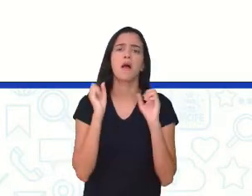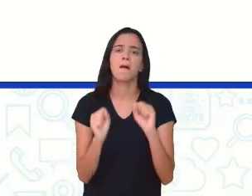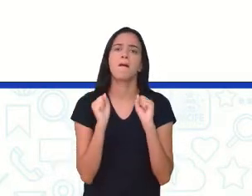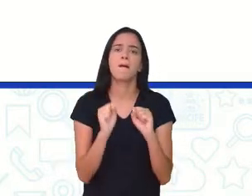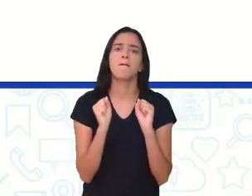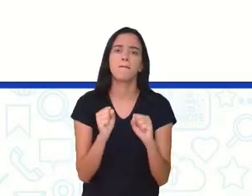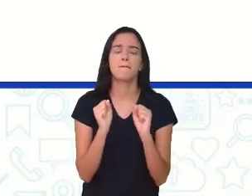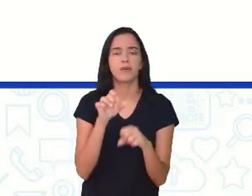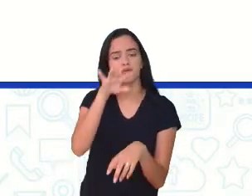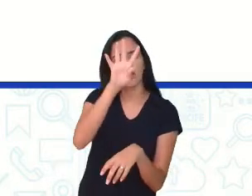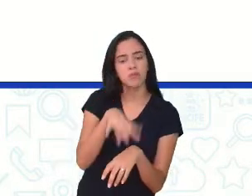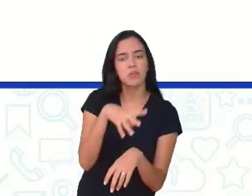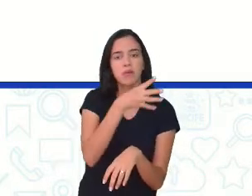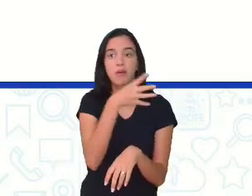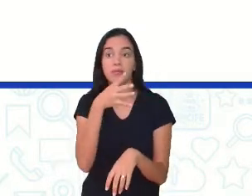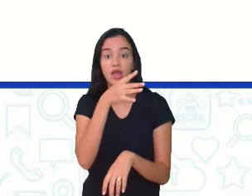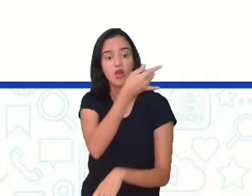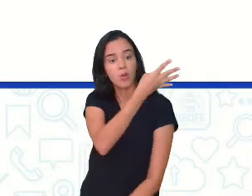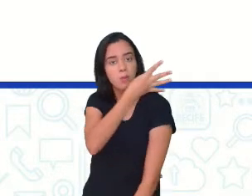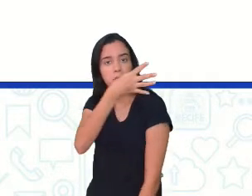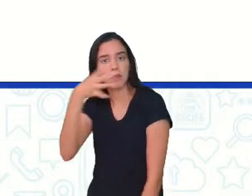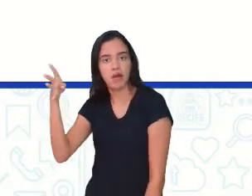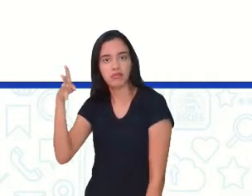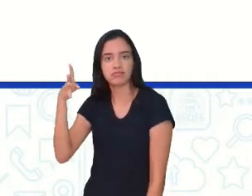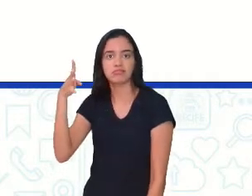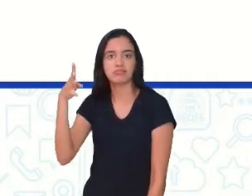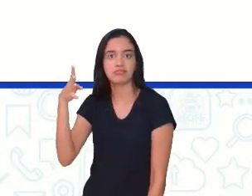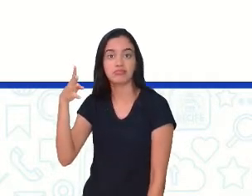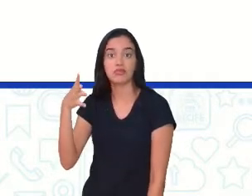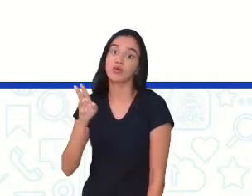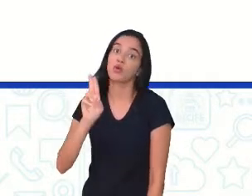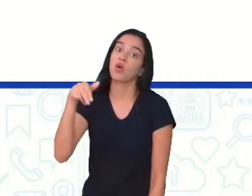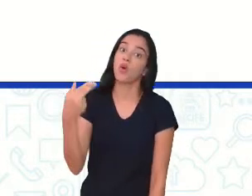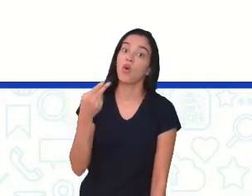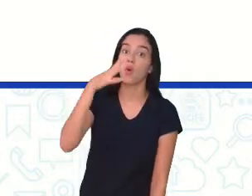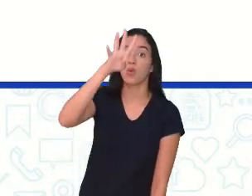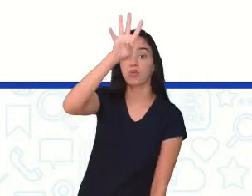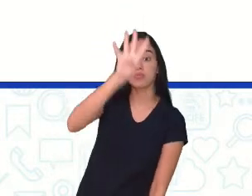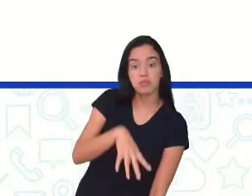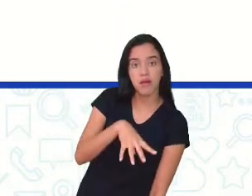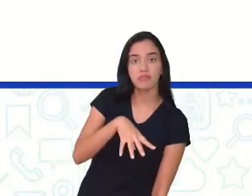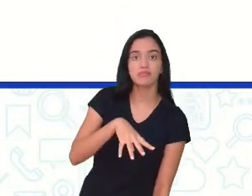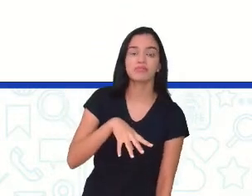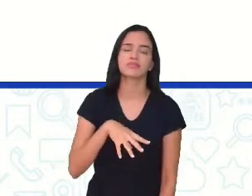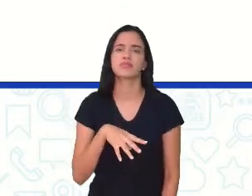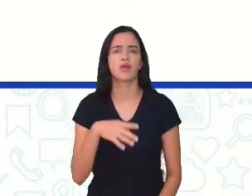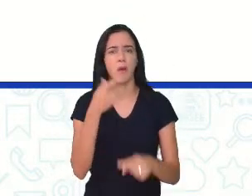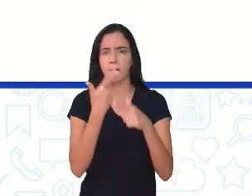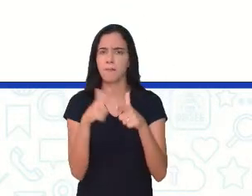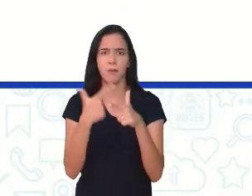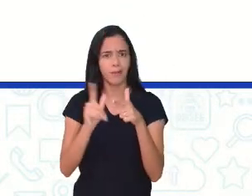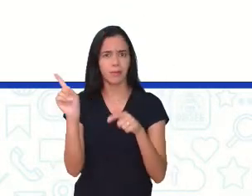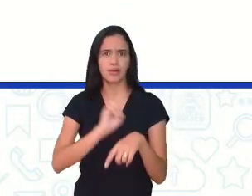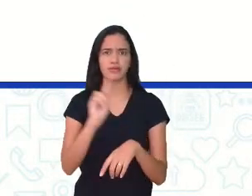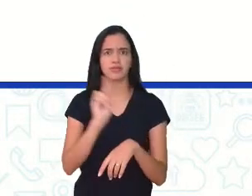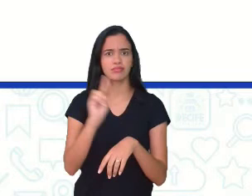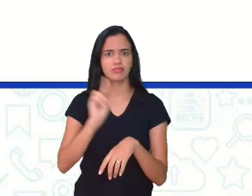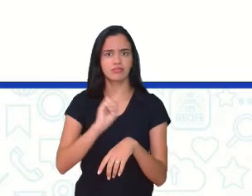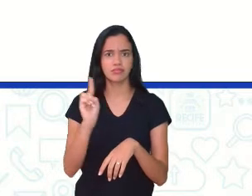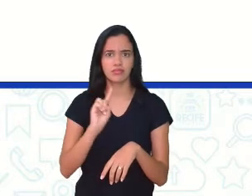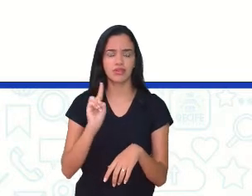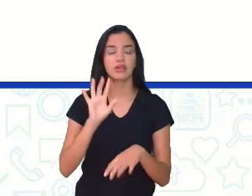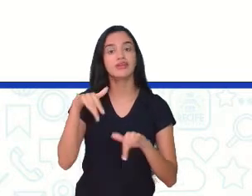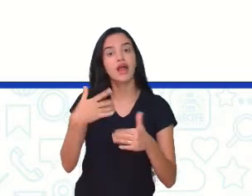na horizontal, como eu fiz aqui também, tá? Ou você pode fazer na vertical. Não tem problema nenhum, desde